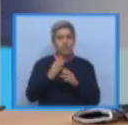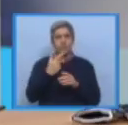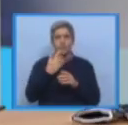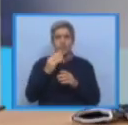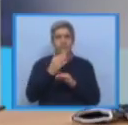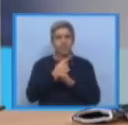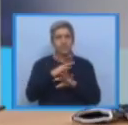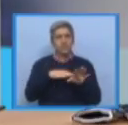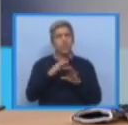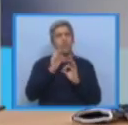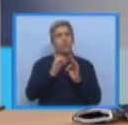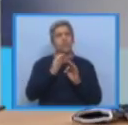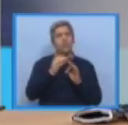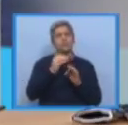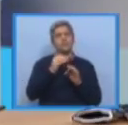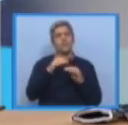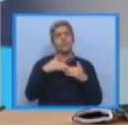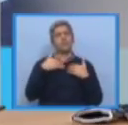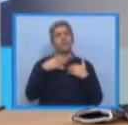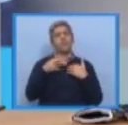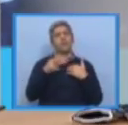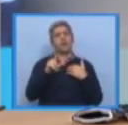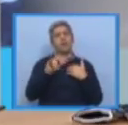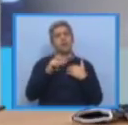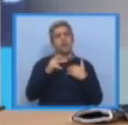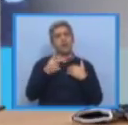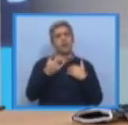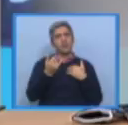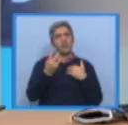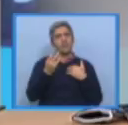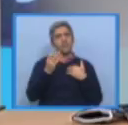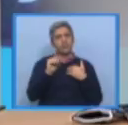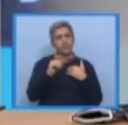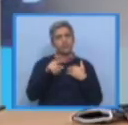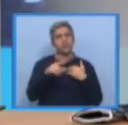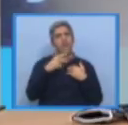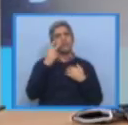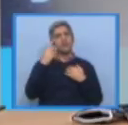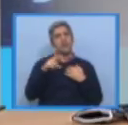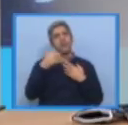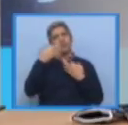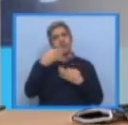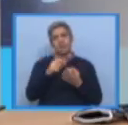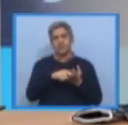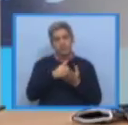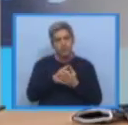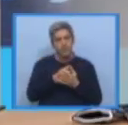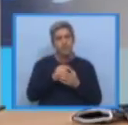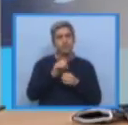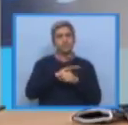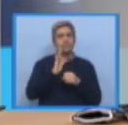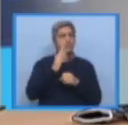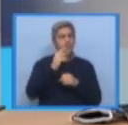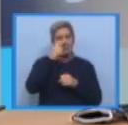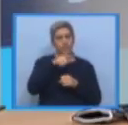nomeadamente a nível dos cuidados paliativos, mas é importante dizer às pessoas que a vida tem sempre dignidade, independentemente da circunstância